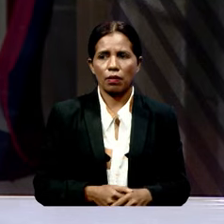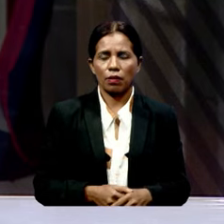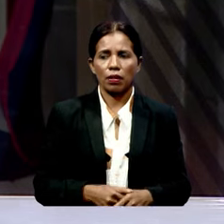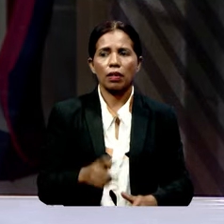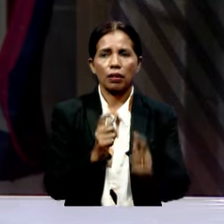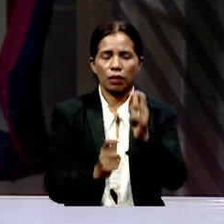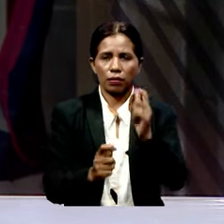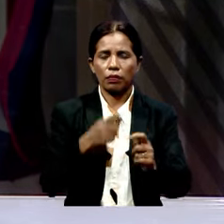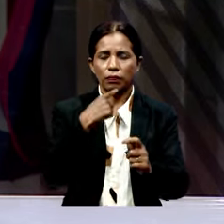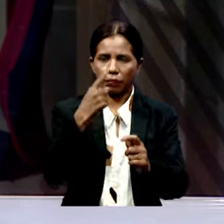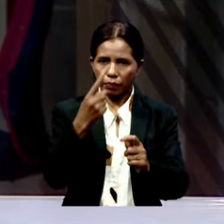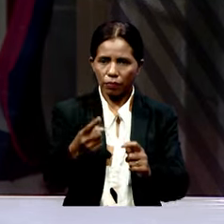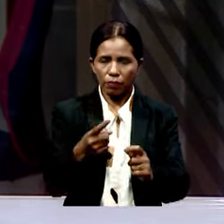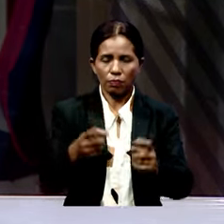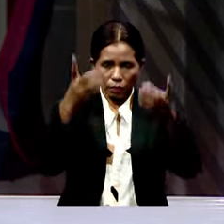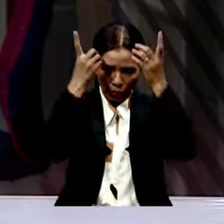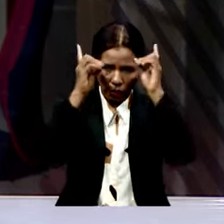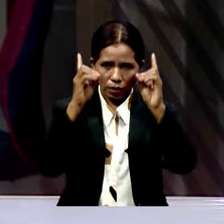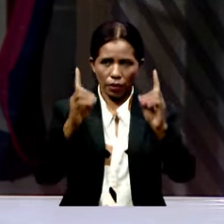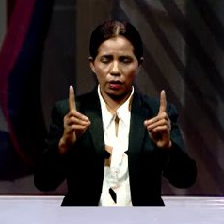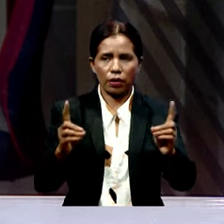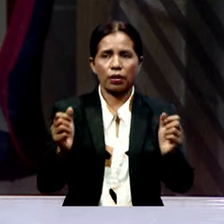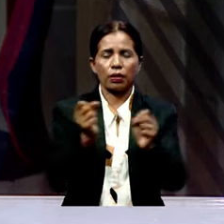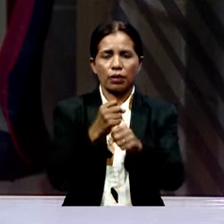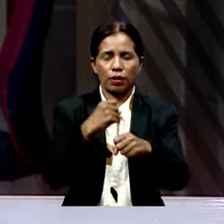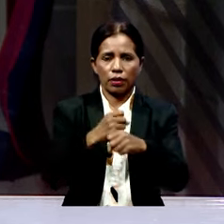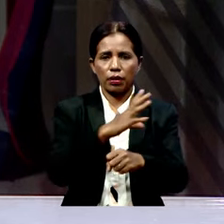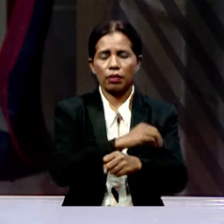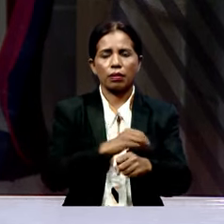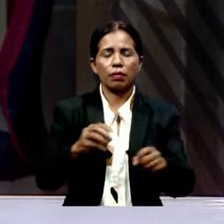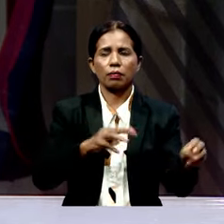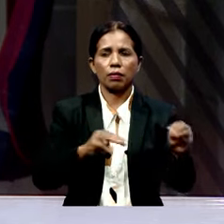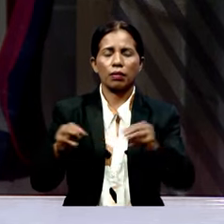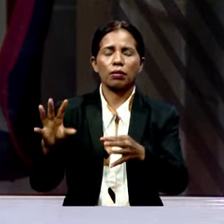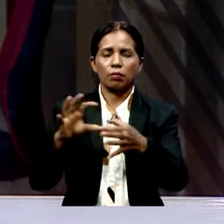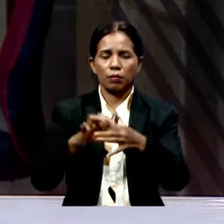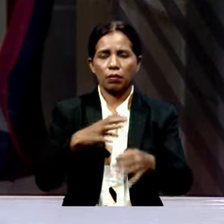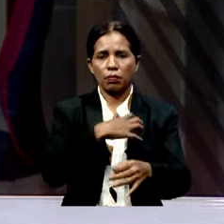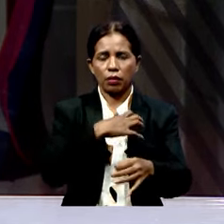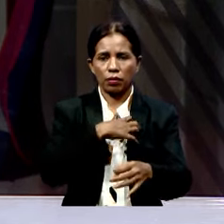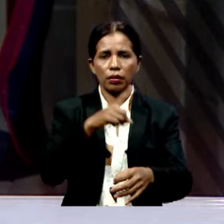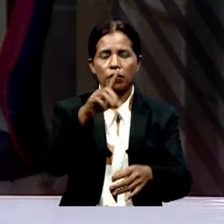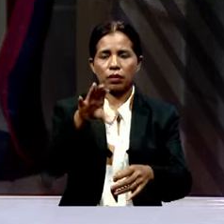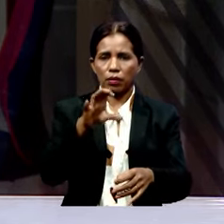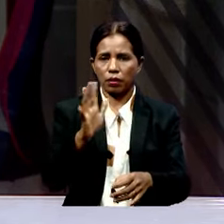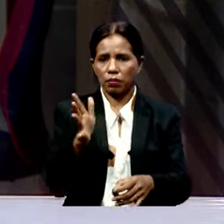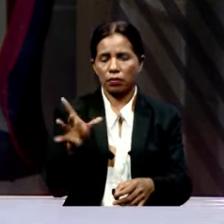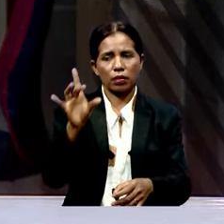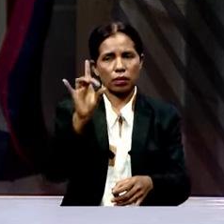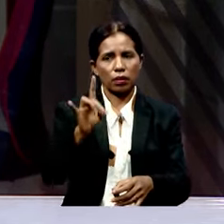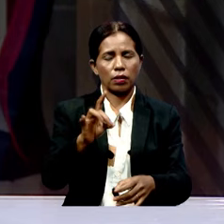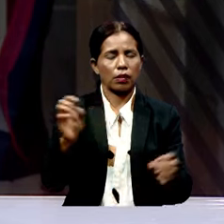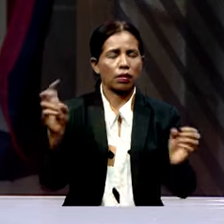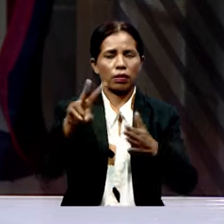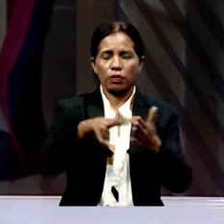Tribunal Recurso considera decisão ho di hal reforma obrigatório ba membro penitenciário atus ida limanulo resen walu la